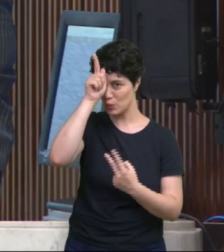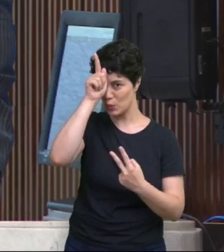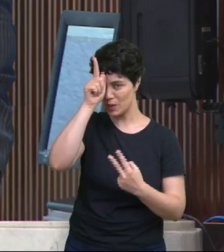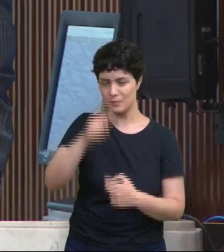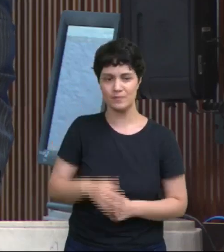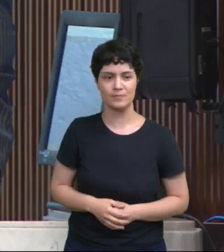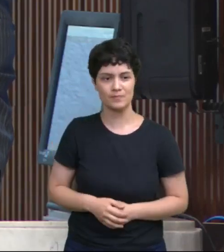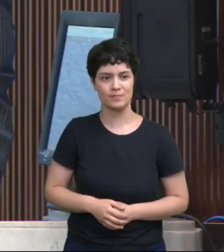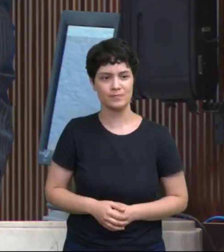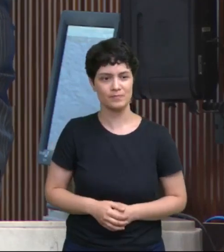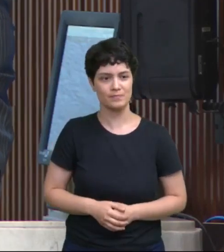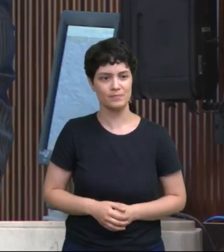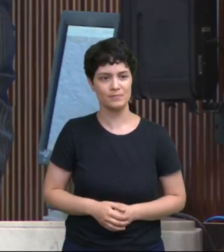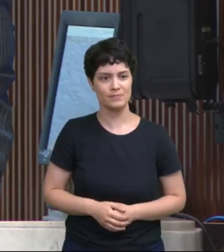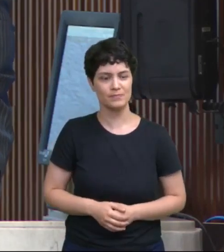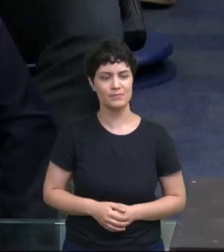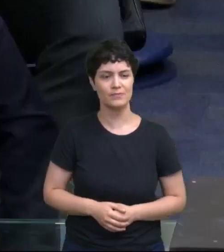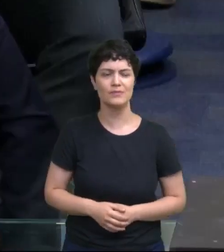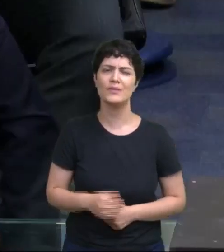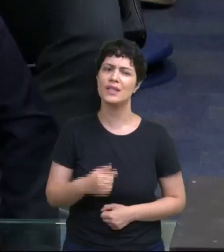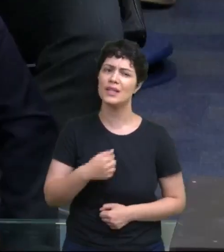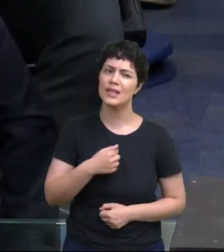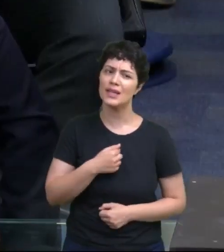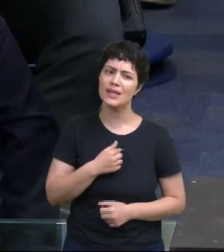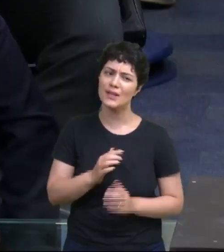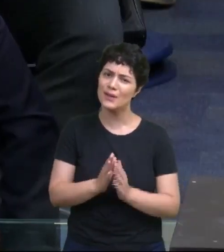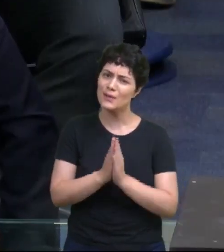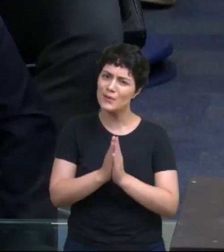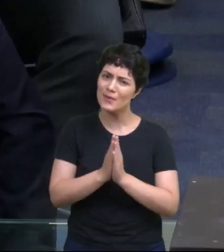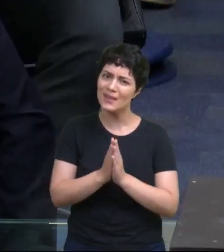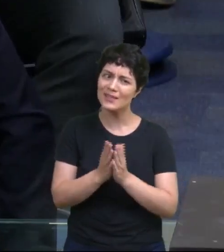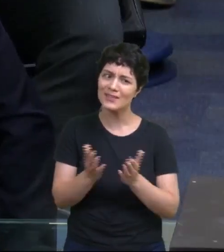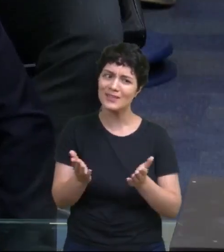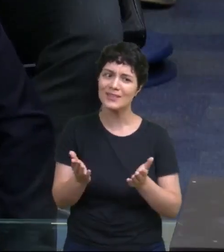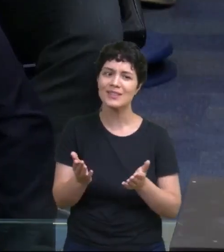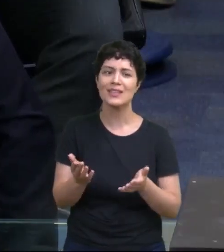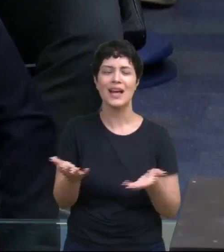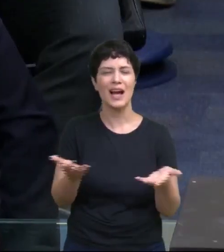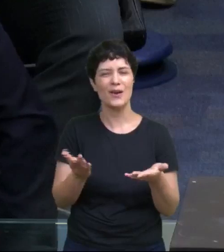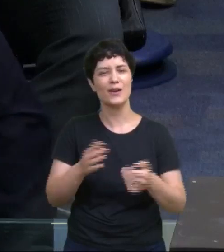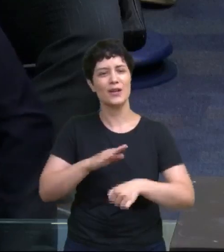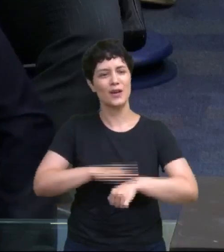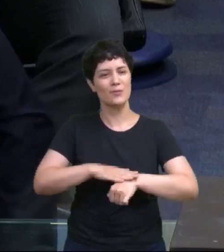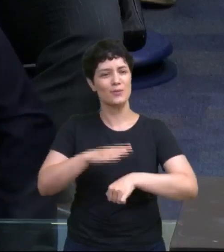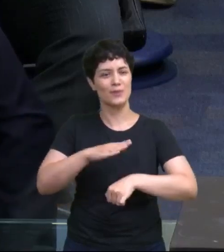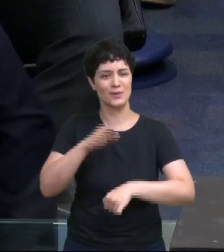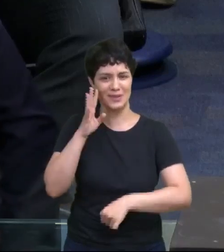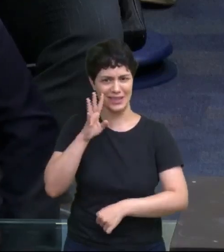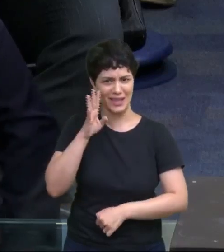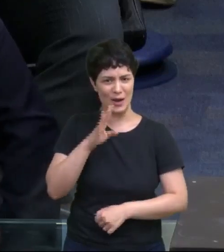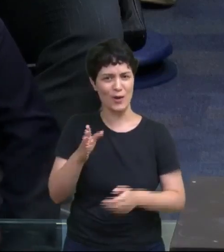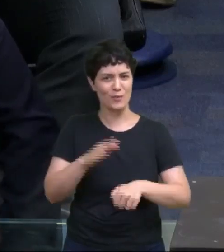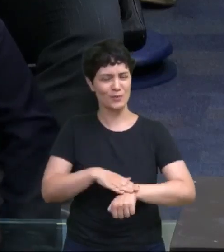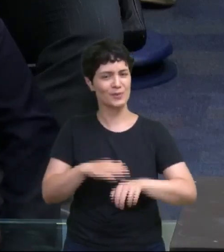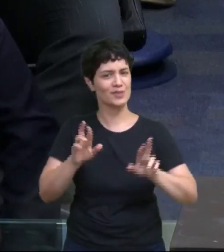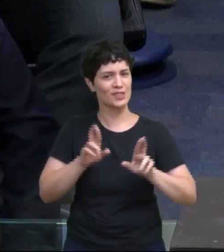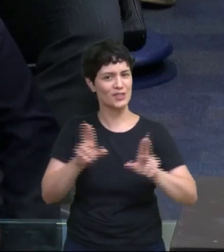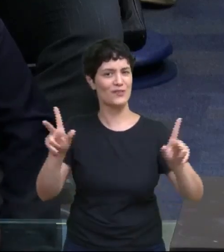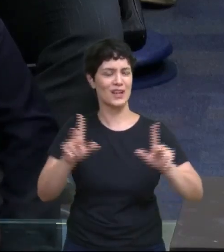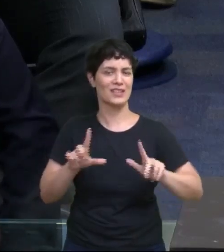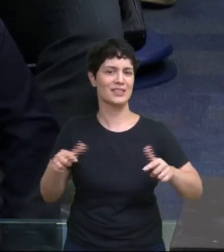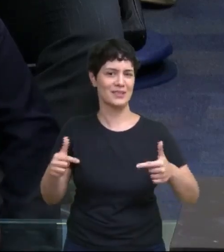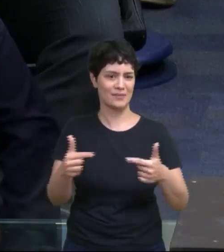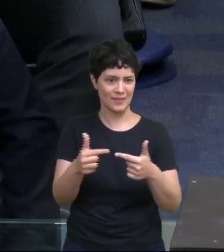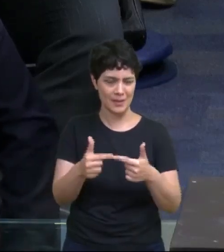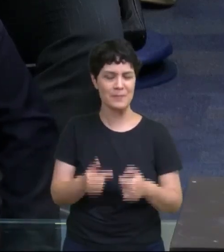Deputado Requião, eu até insisti um pouquinho na minha fala, acho que um momento bacana, diferente que a Assembleia está vivendo, e